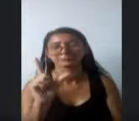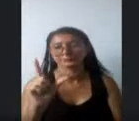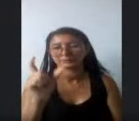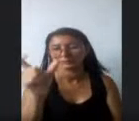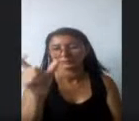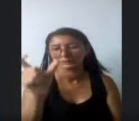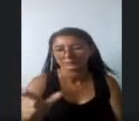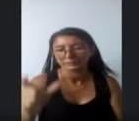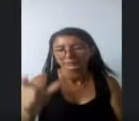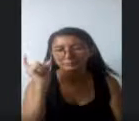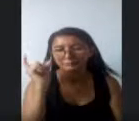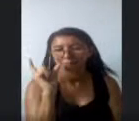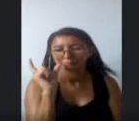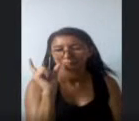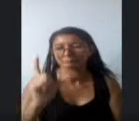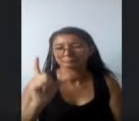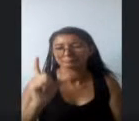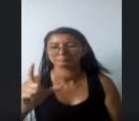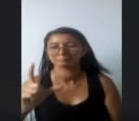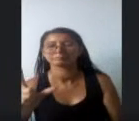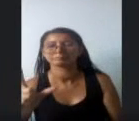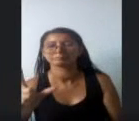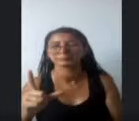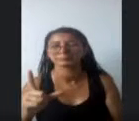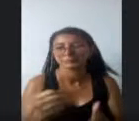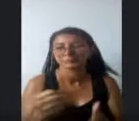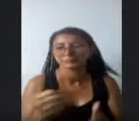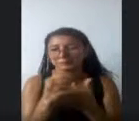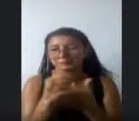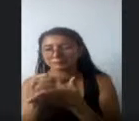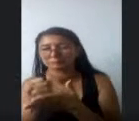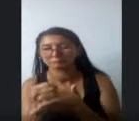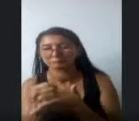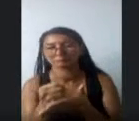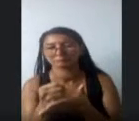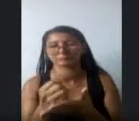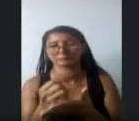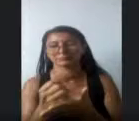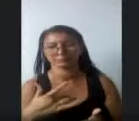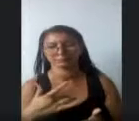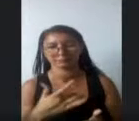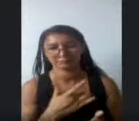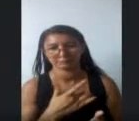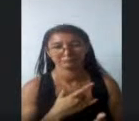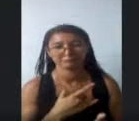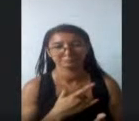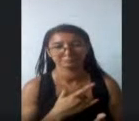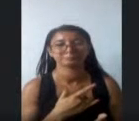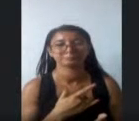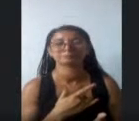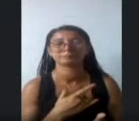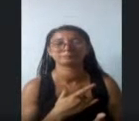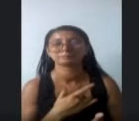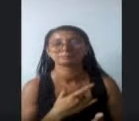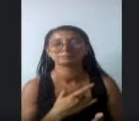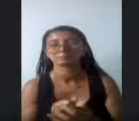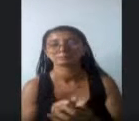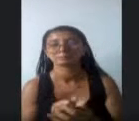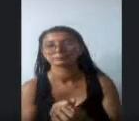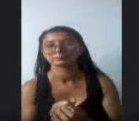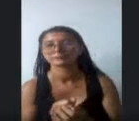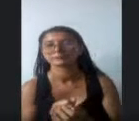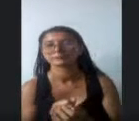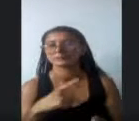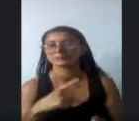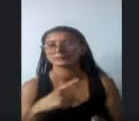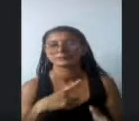partir dali ele foi tentando trabalhar a questão de saúde, né? E aí eu trago para essas populações, que são populações específicas